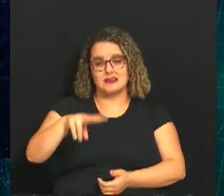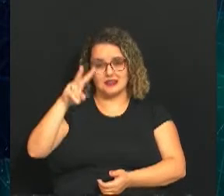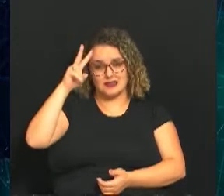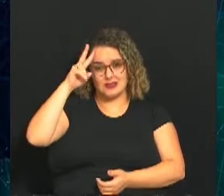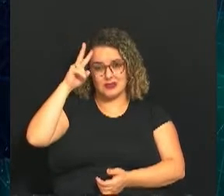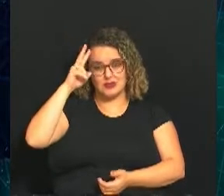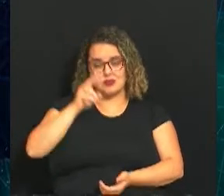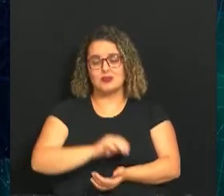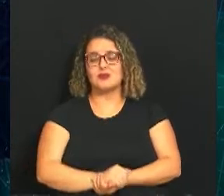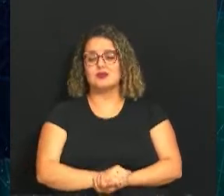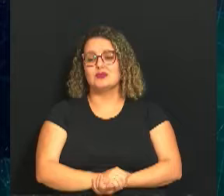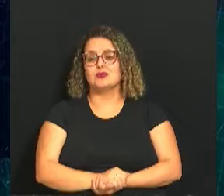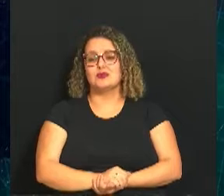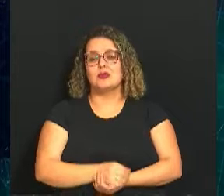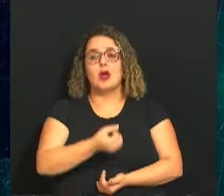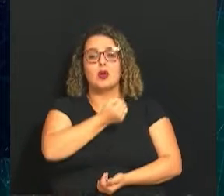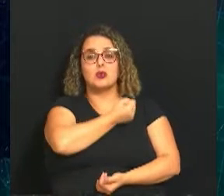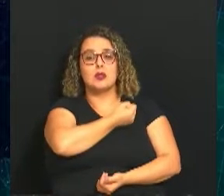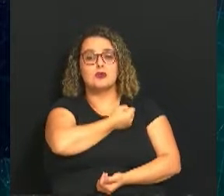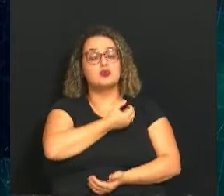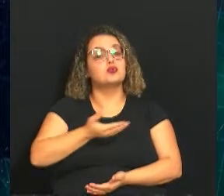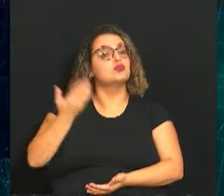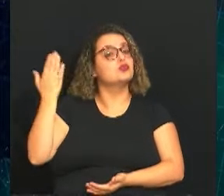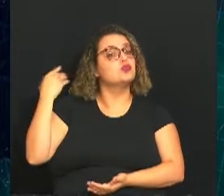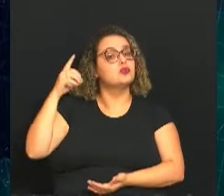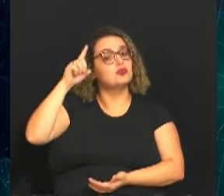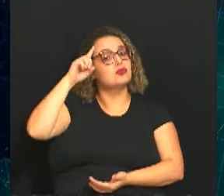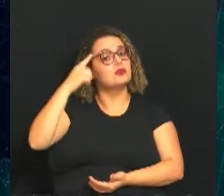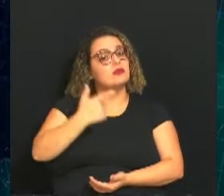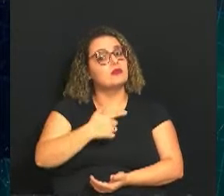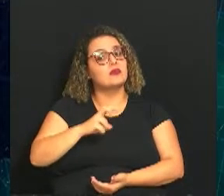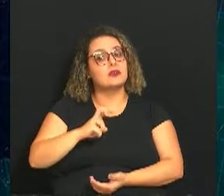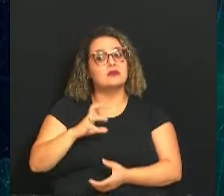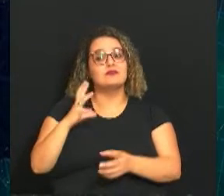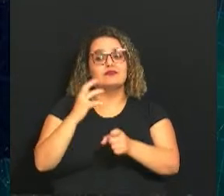que os números são da última sexta-feira, dia 25, soma